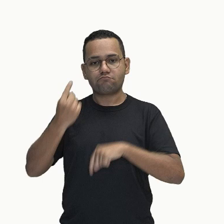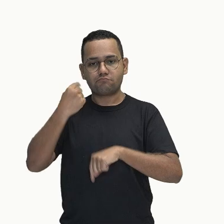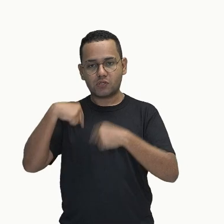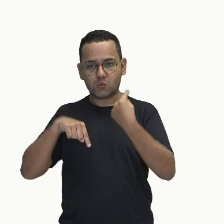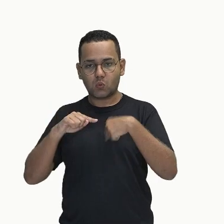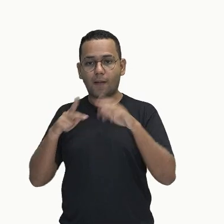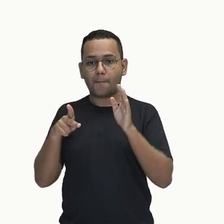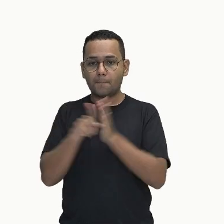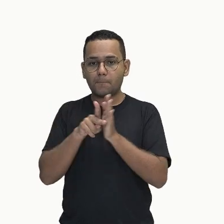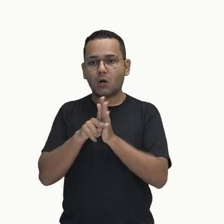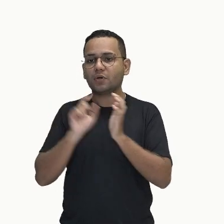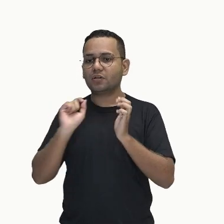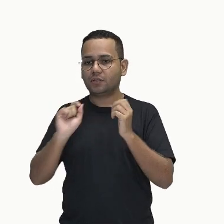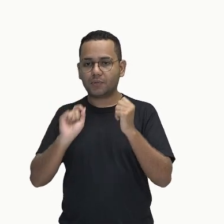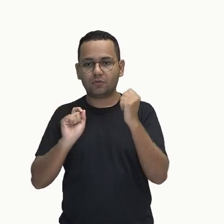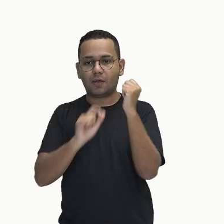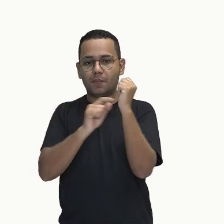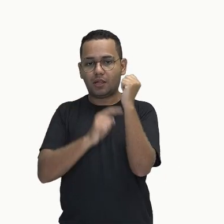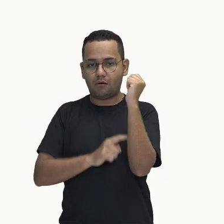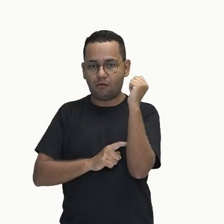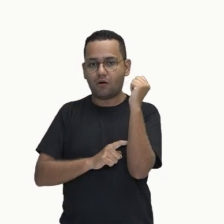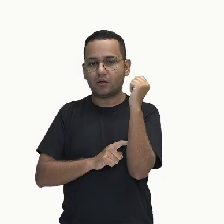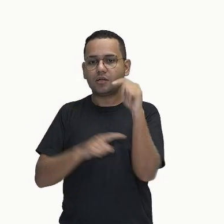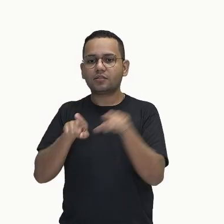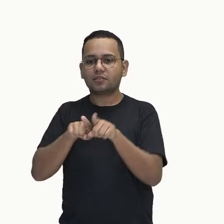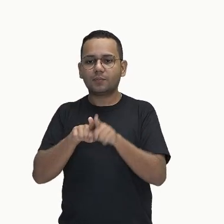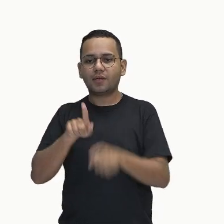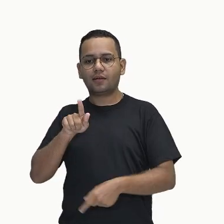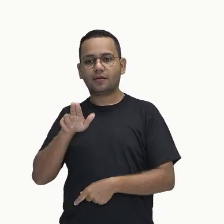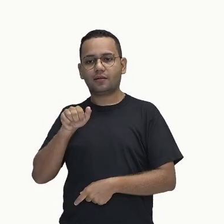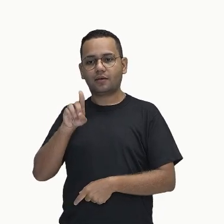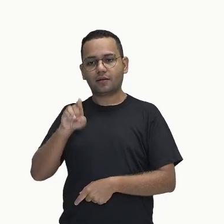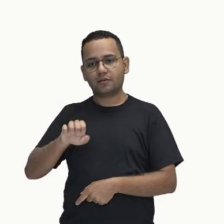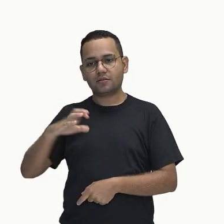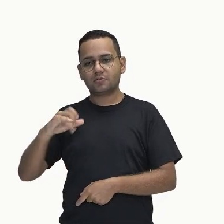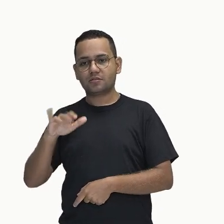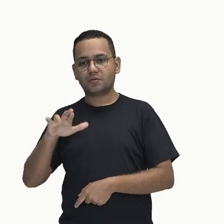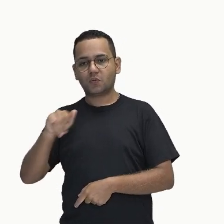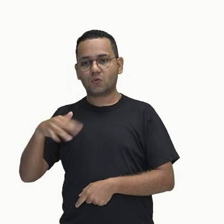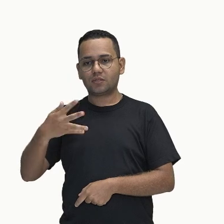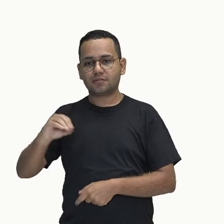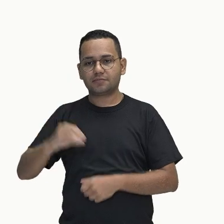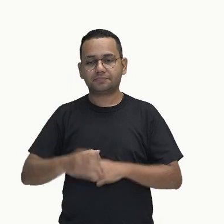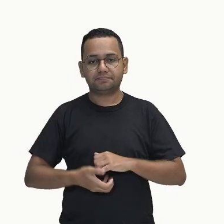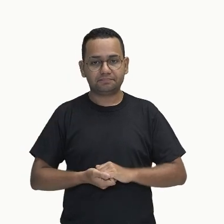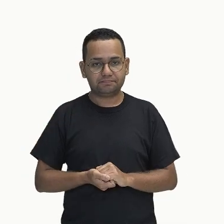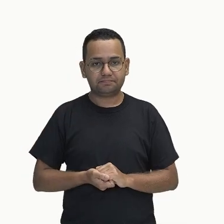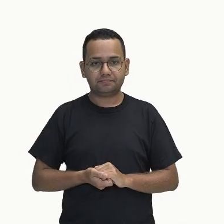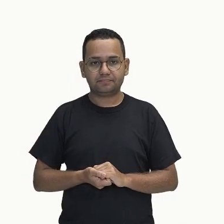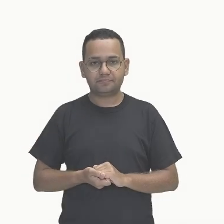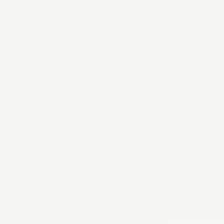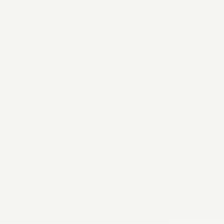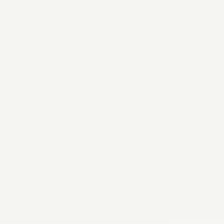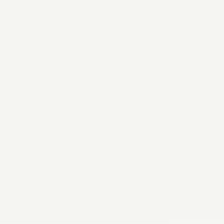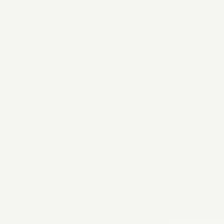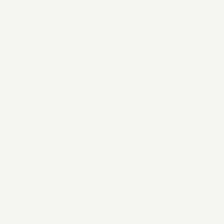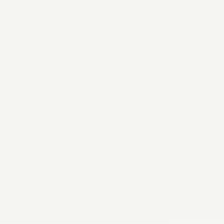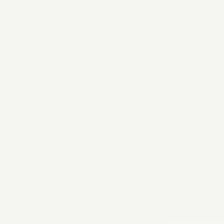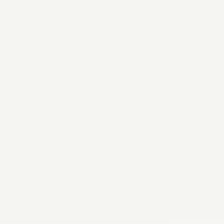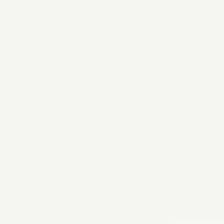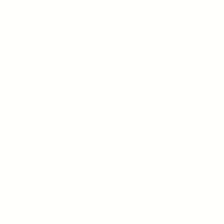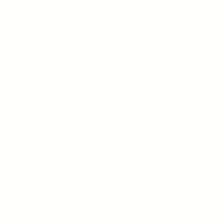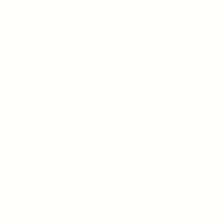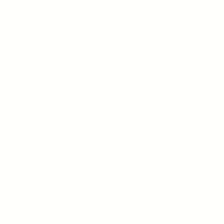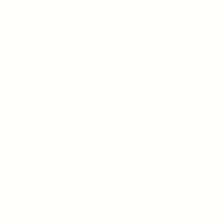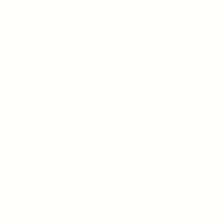acontece através da aorta e é também chamada de grande circulação. Então, vamos ver os tipos